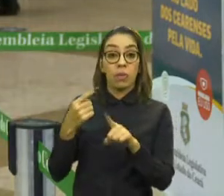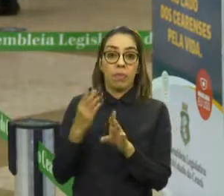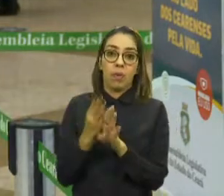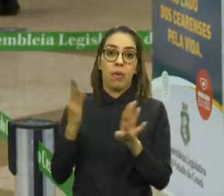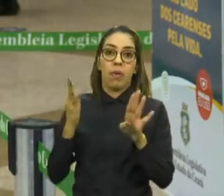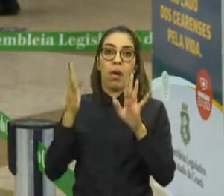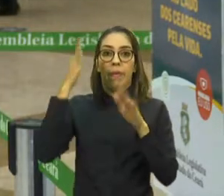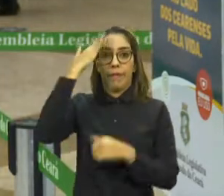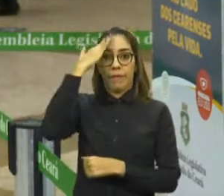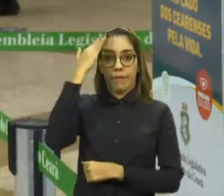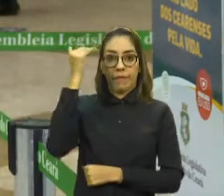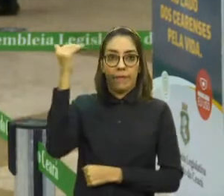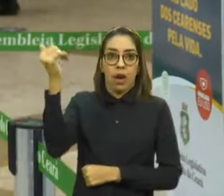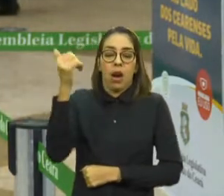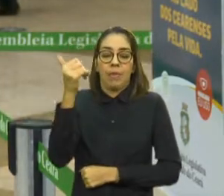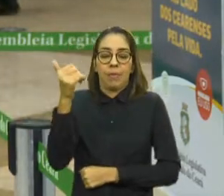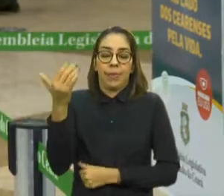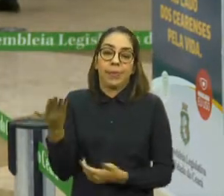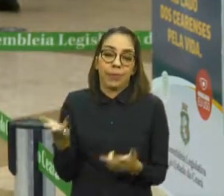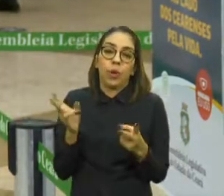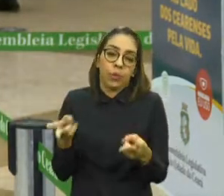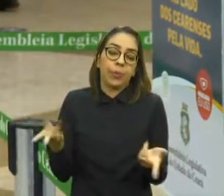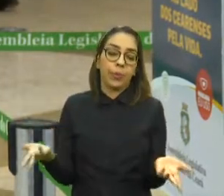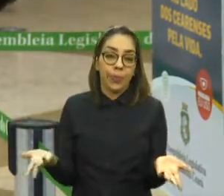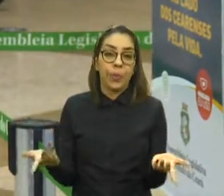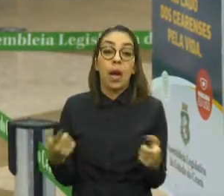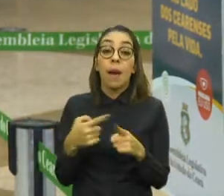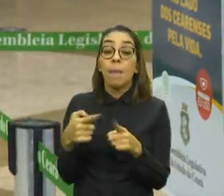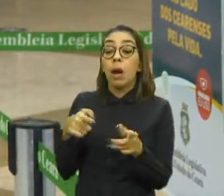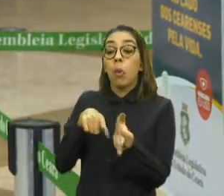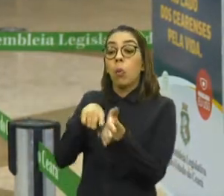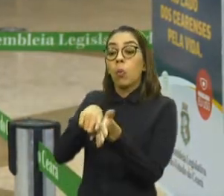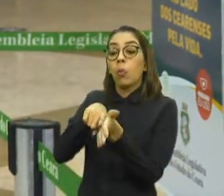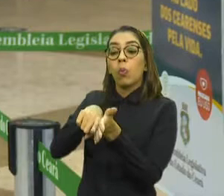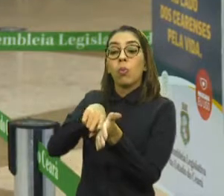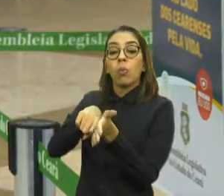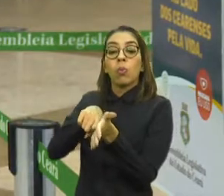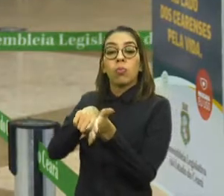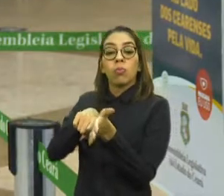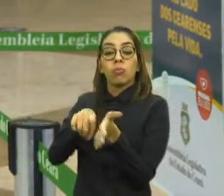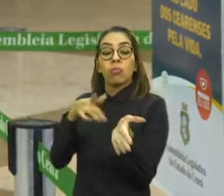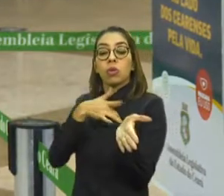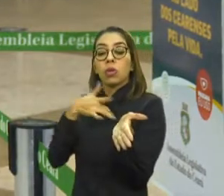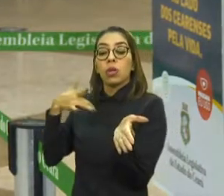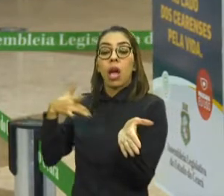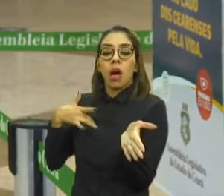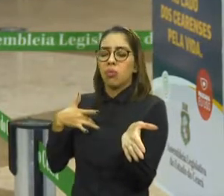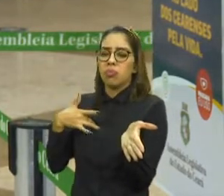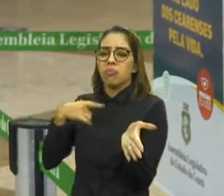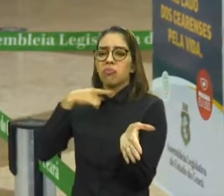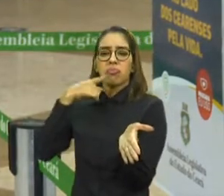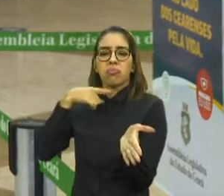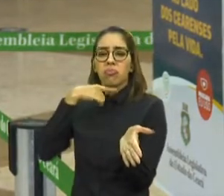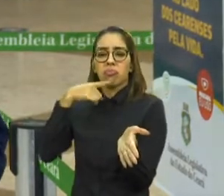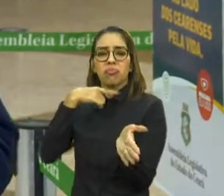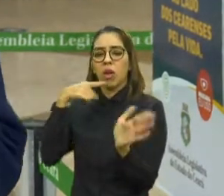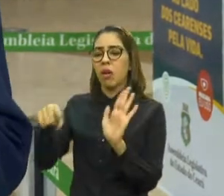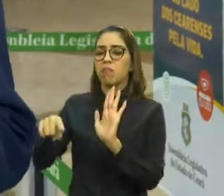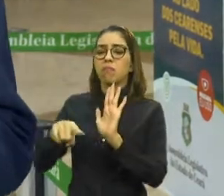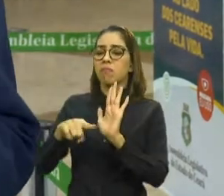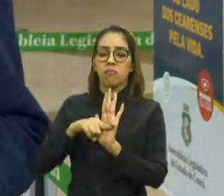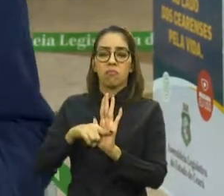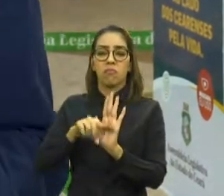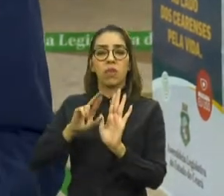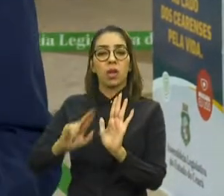está, evidentemente. Quando eram feitos os testes de Covid, detectava-se que não era Covid. Então, havia